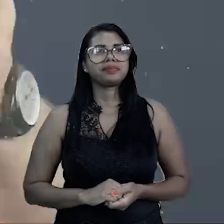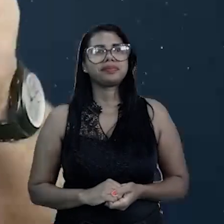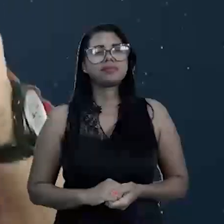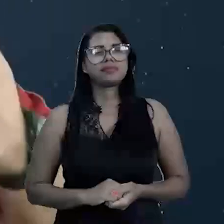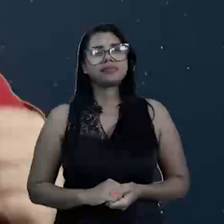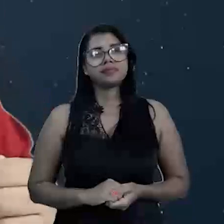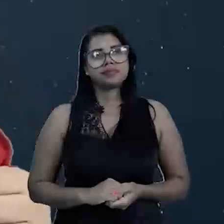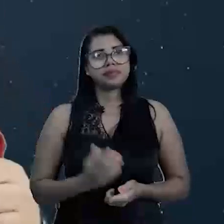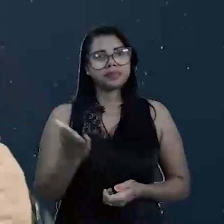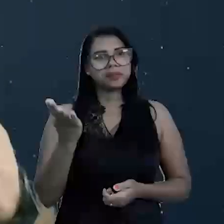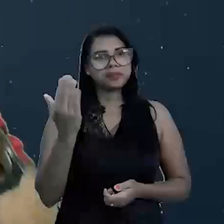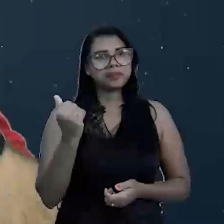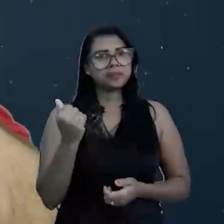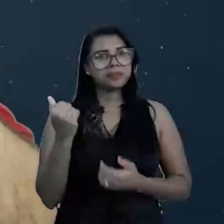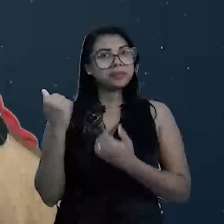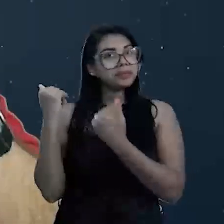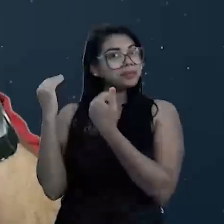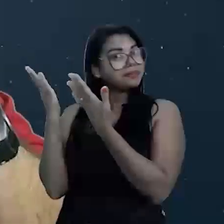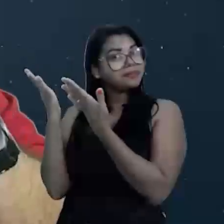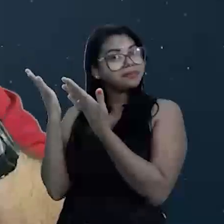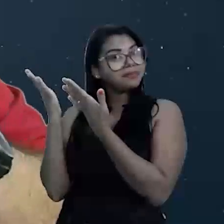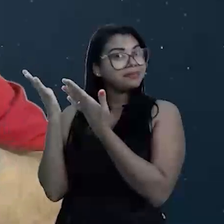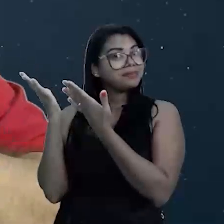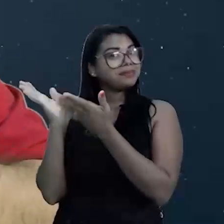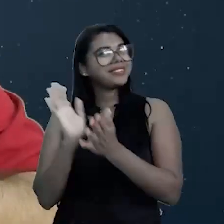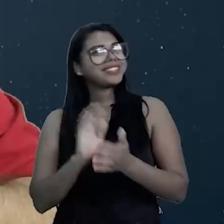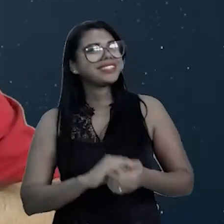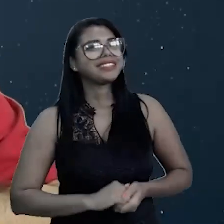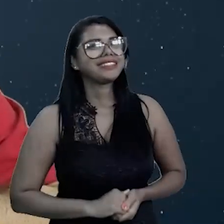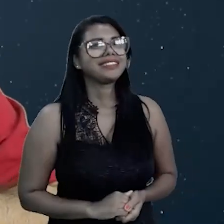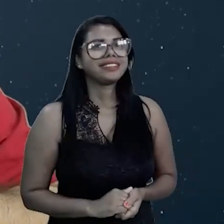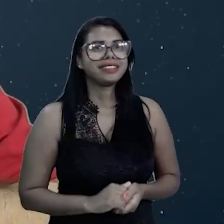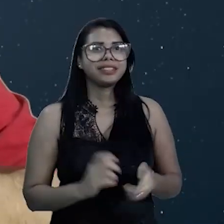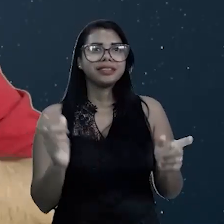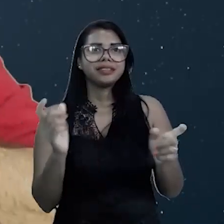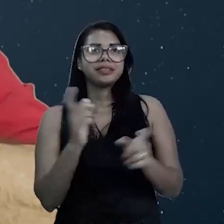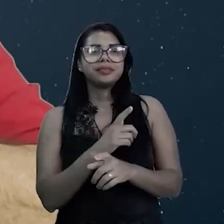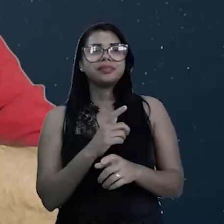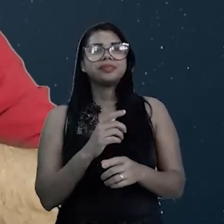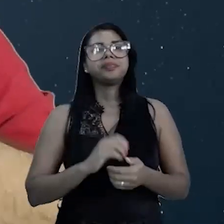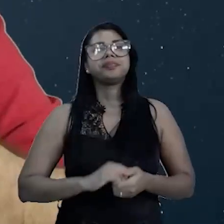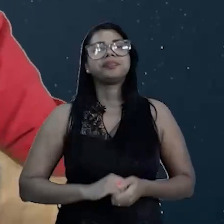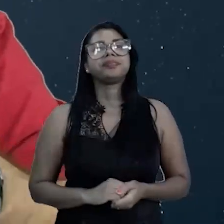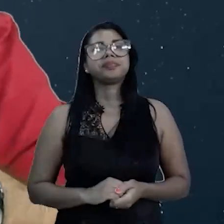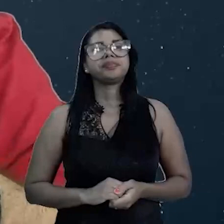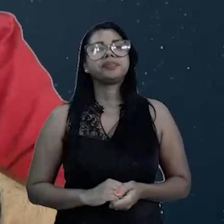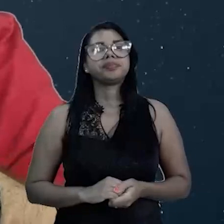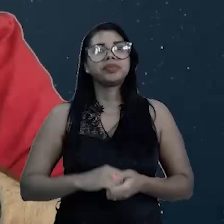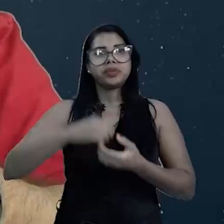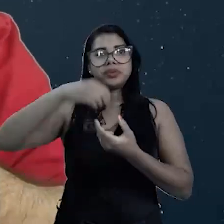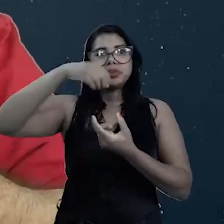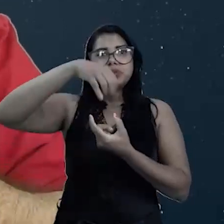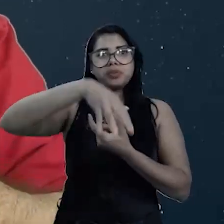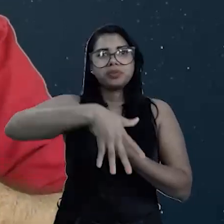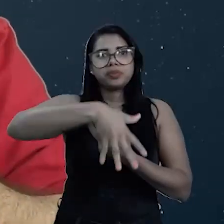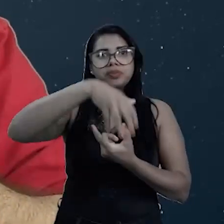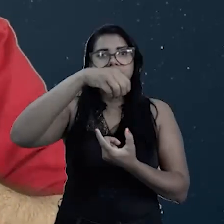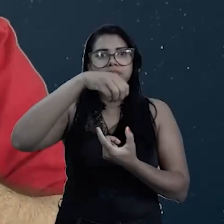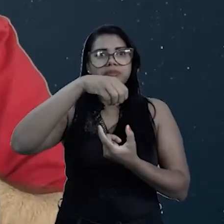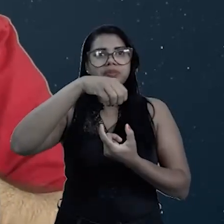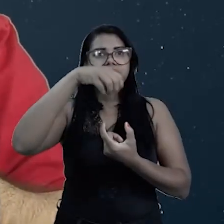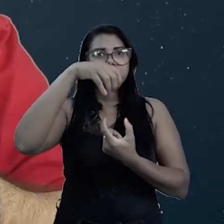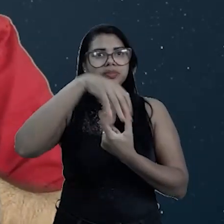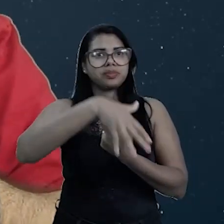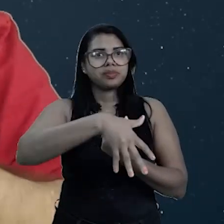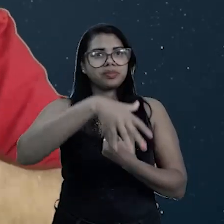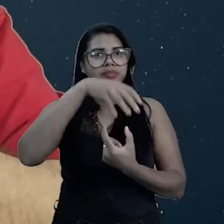comigo, vem comigo, vem comigo. Inversão ou hipérbato. O hipérbato, né, que é a figura de